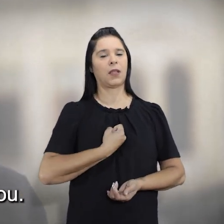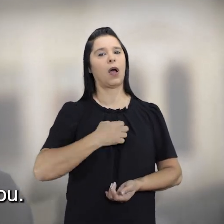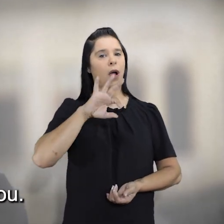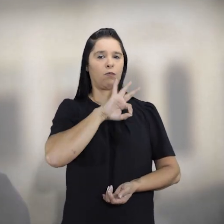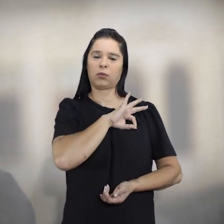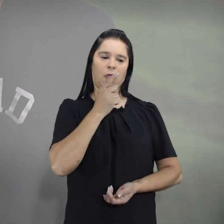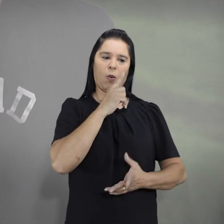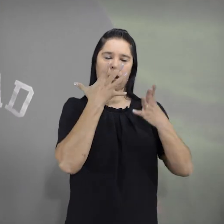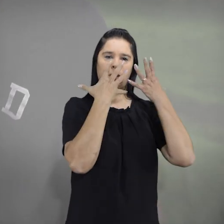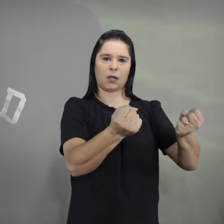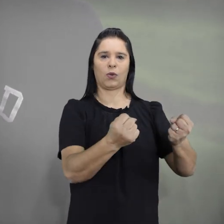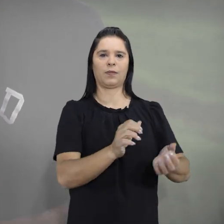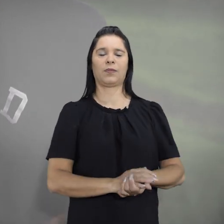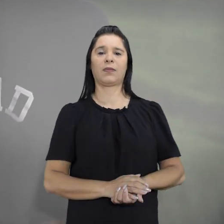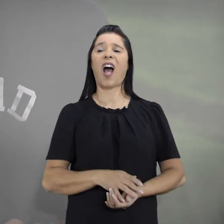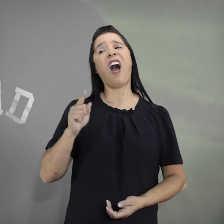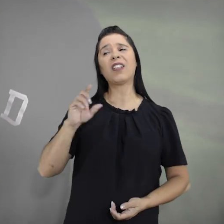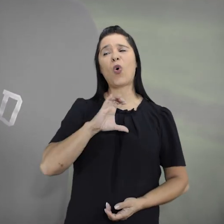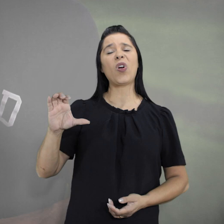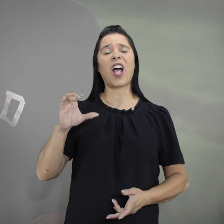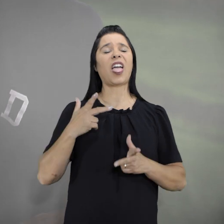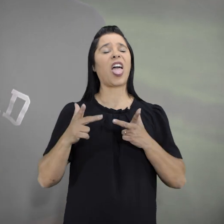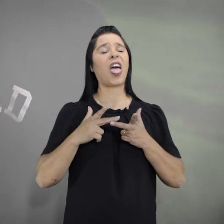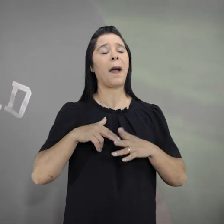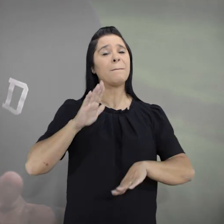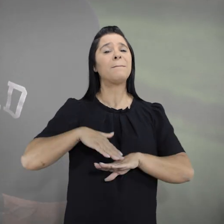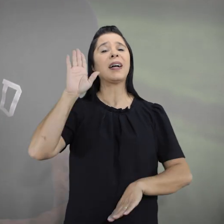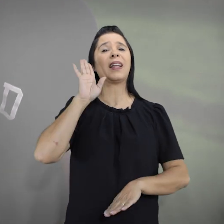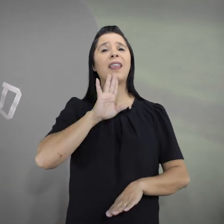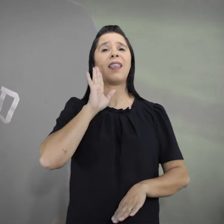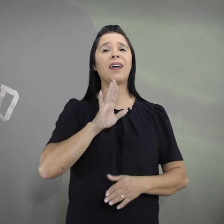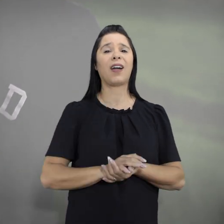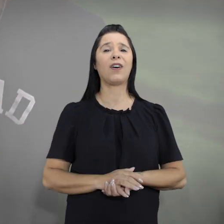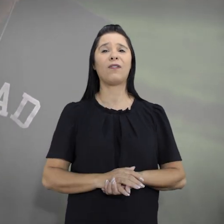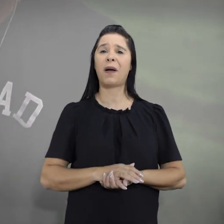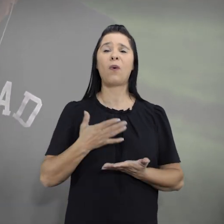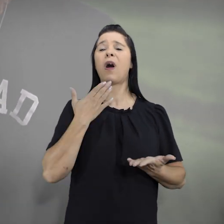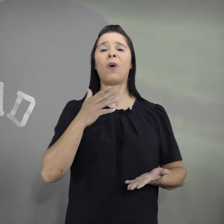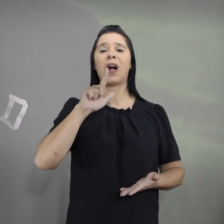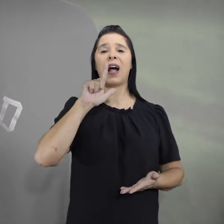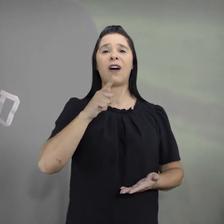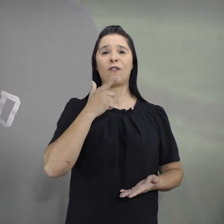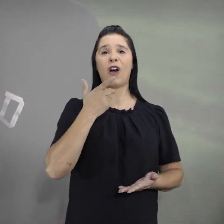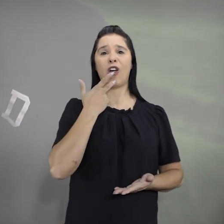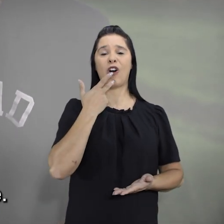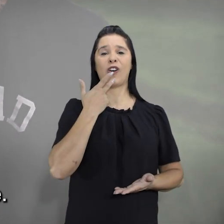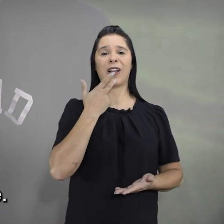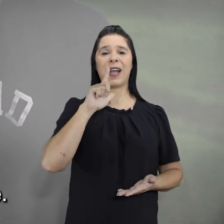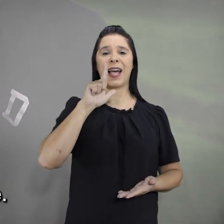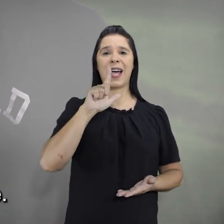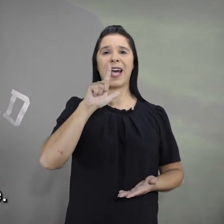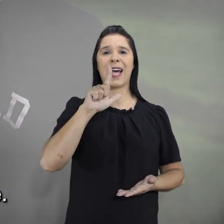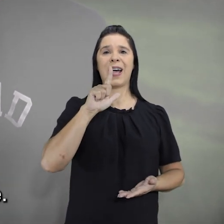não concordou. E o meu cunhado então deu uma outra tirada mais legal ainda, ele põe um som parecido. Falei, mas qual som? Foi Lesma Lerda.